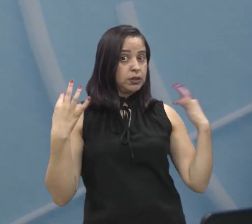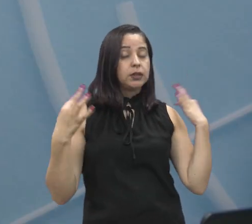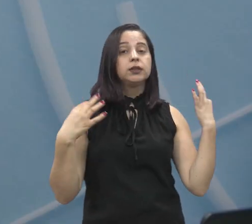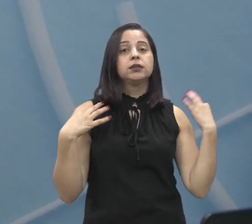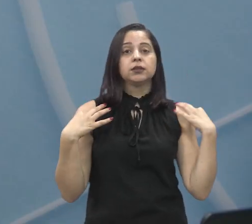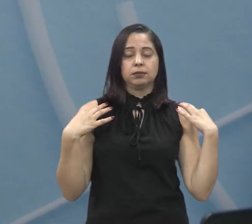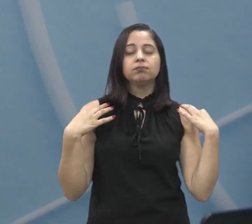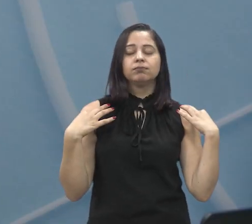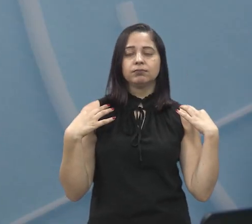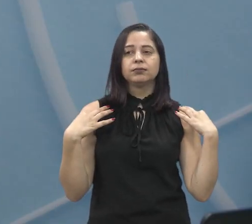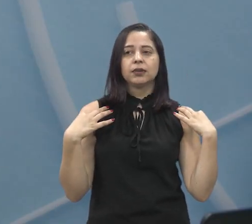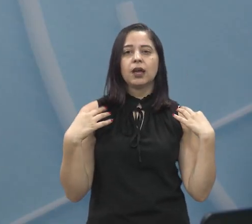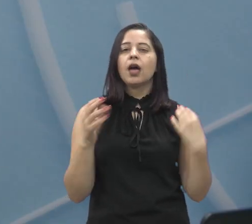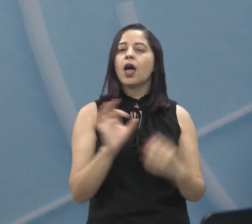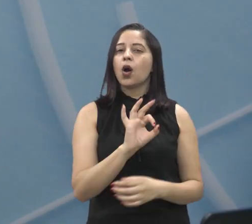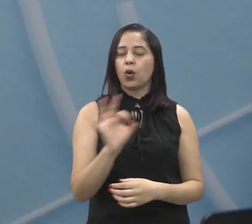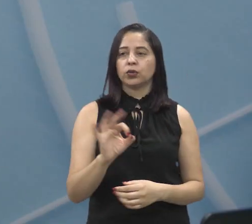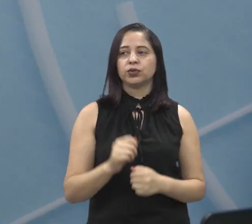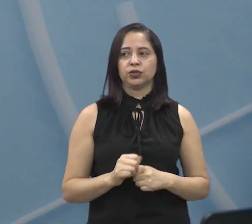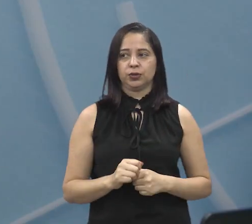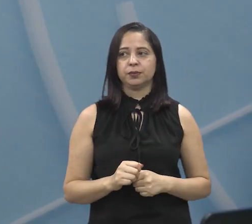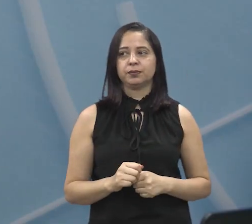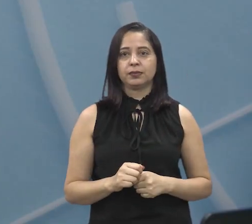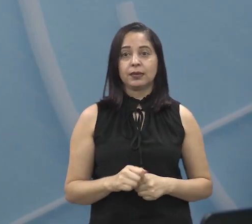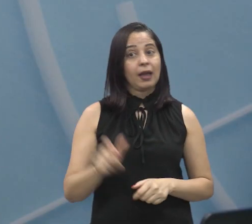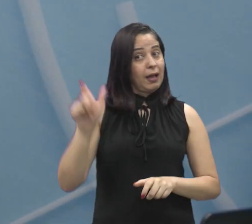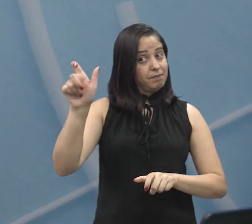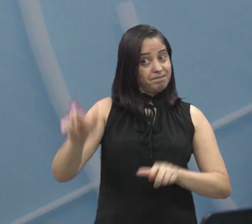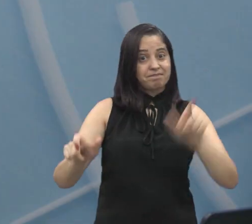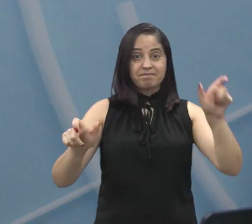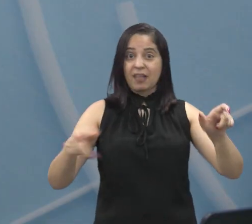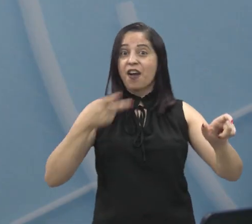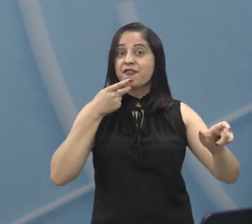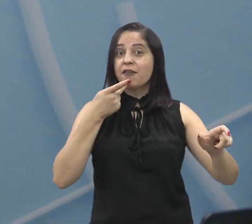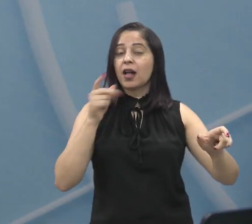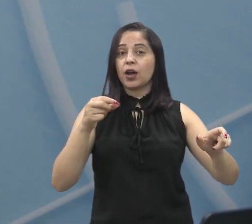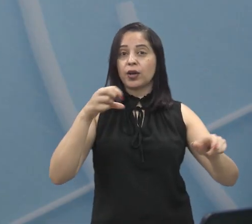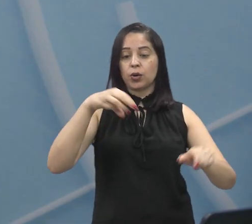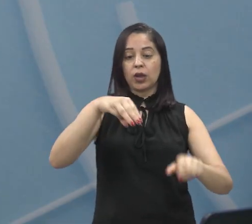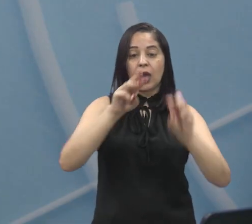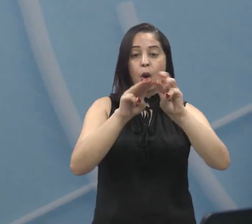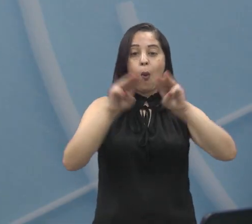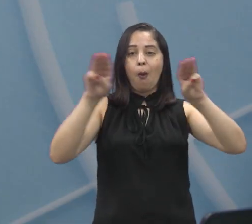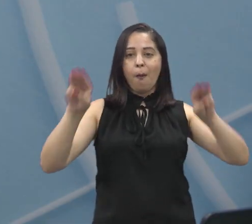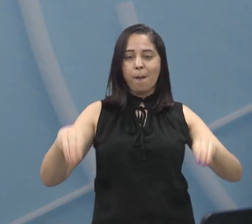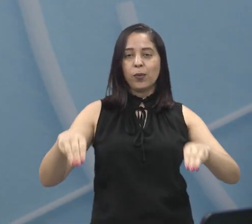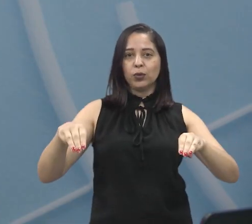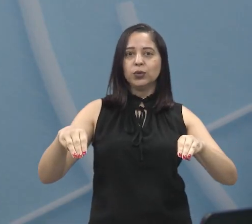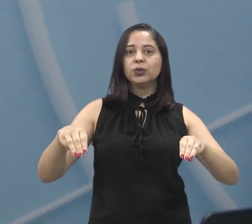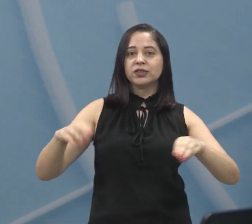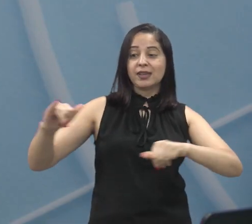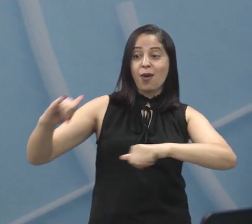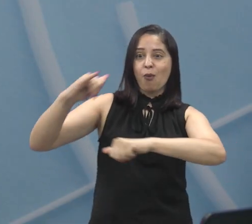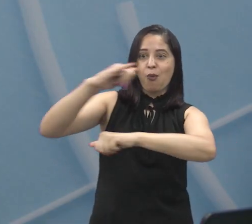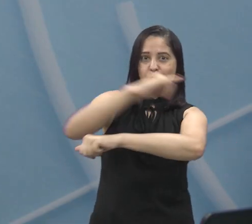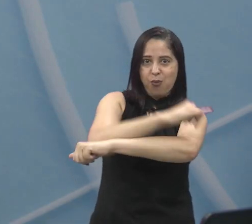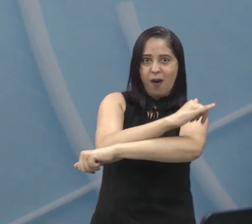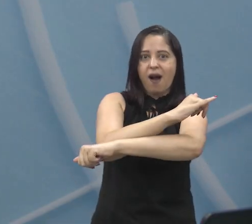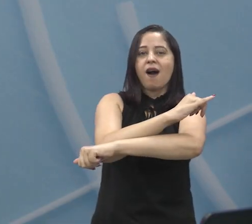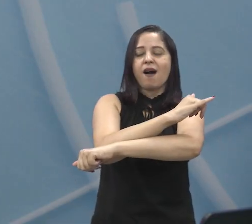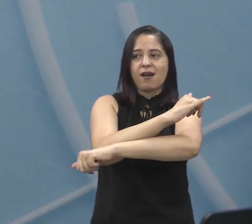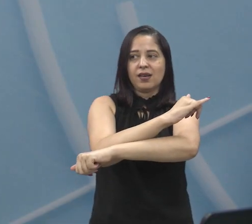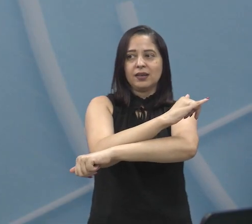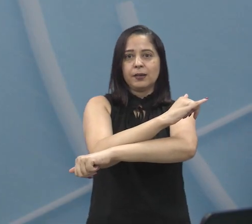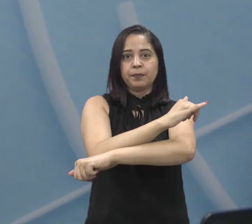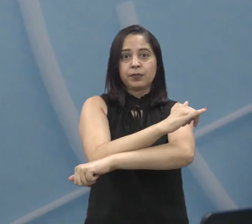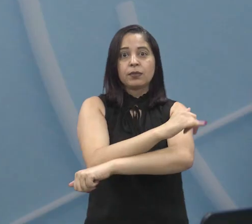que todos acabam ganhando. Só quero reforçar, né? As meninas falaram do MAB, né, o Museu Aeroespacial Brasileiro.